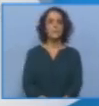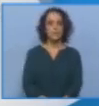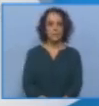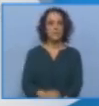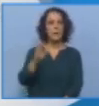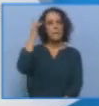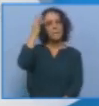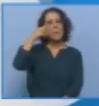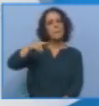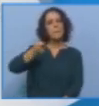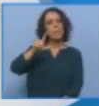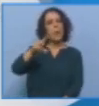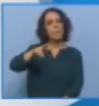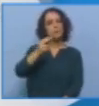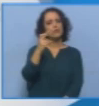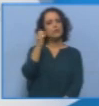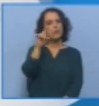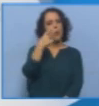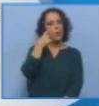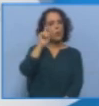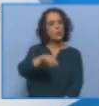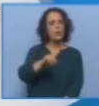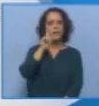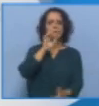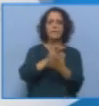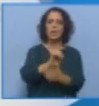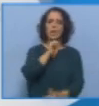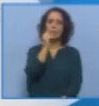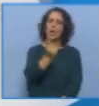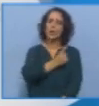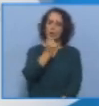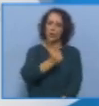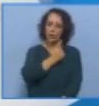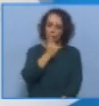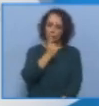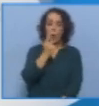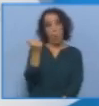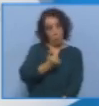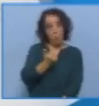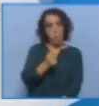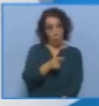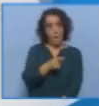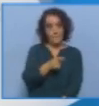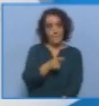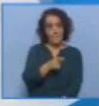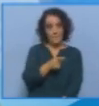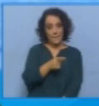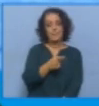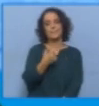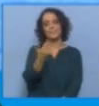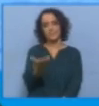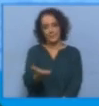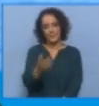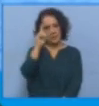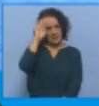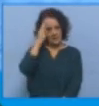Padre Manuel Murjão, aí voltamos a ter uma viúva também, generosa. Exatamente. Como sabe,